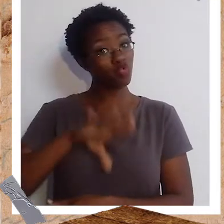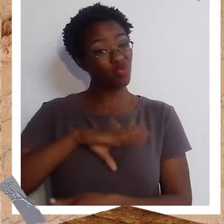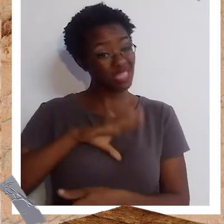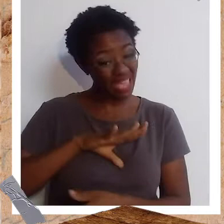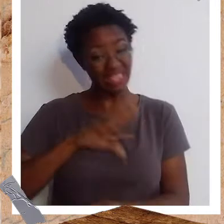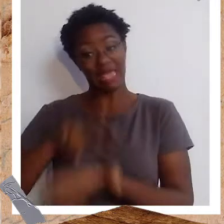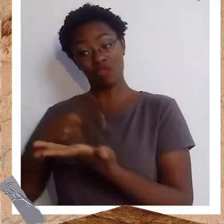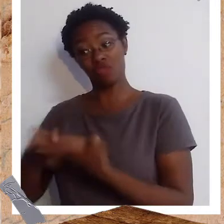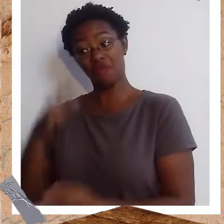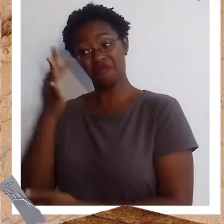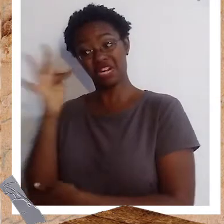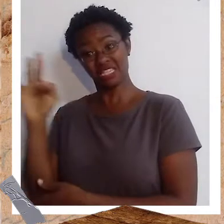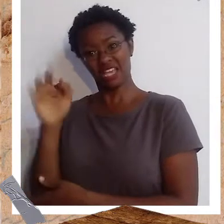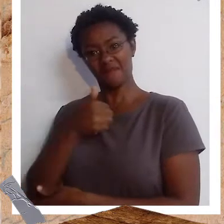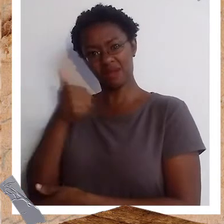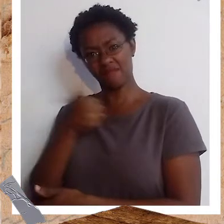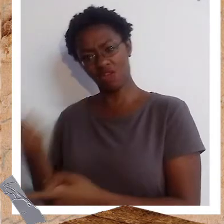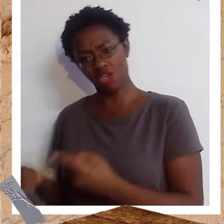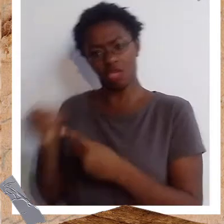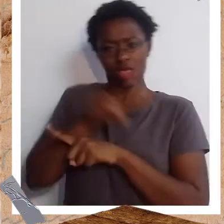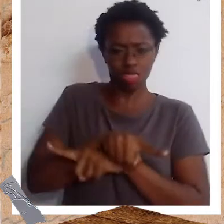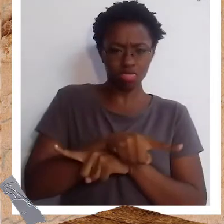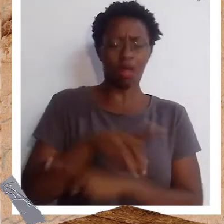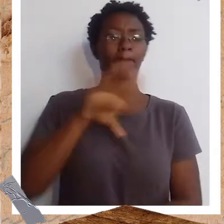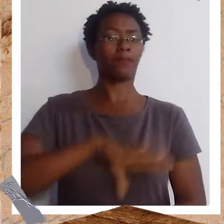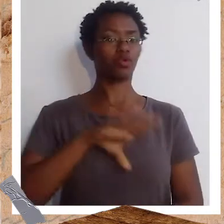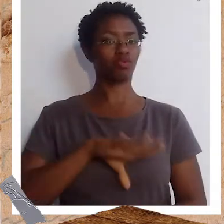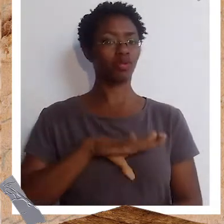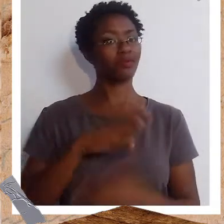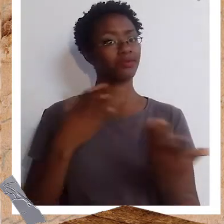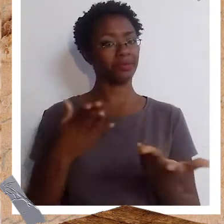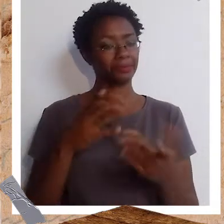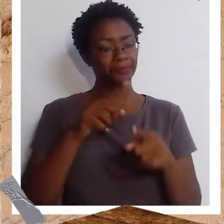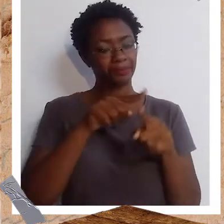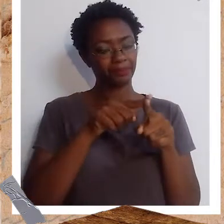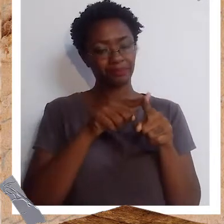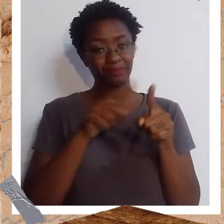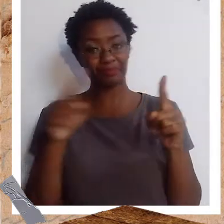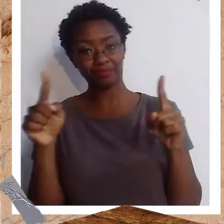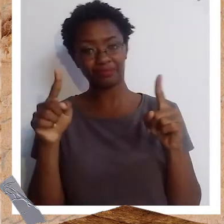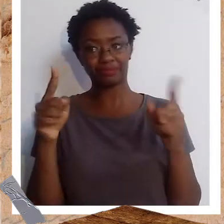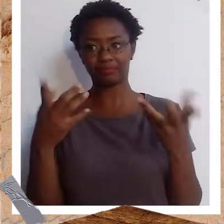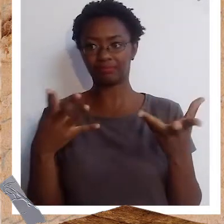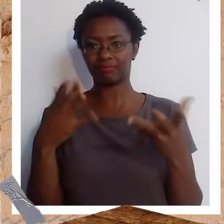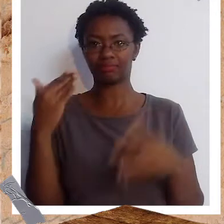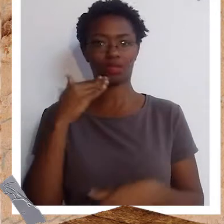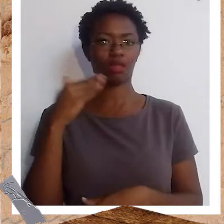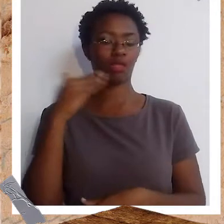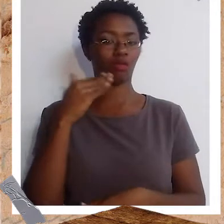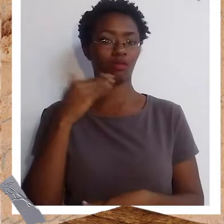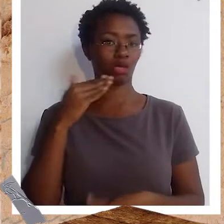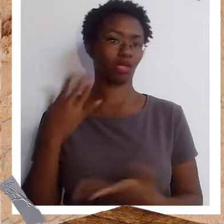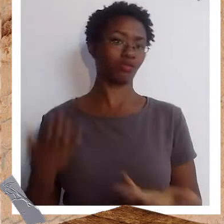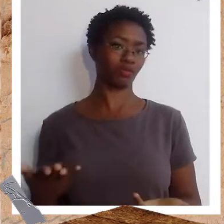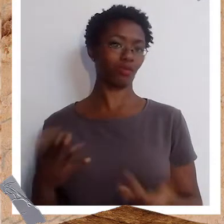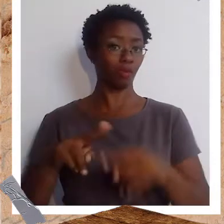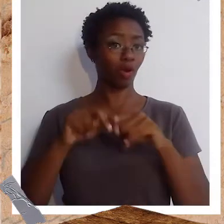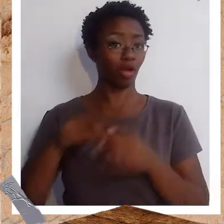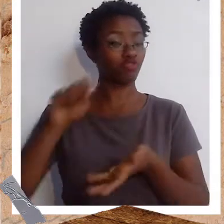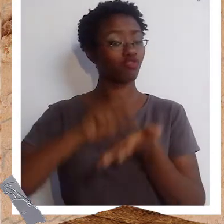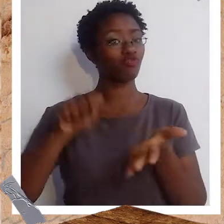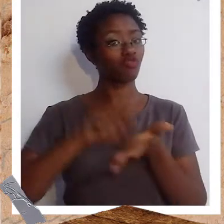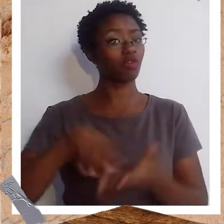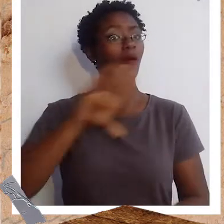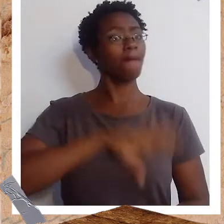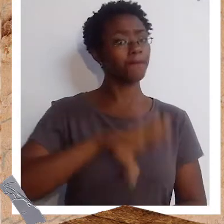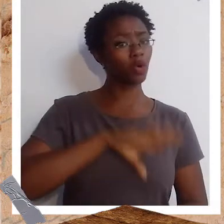da tradução do francês, ou seja, tem um fosso entre o que ela escreveu e o que temos acesso, porque entre o